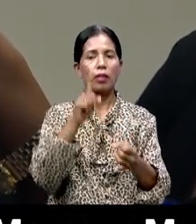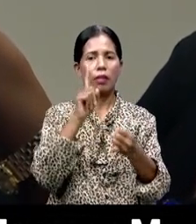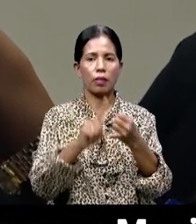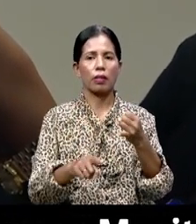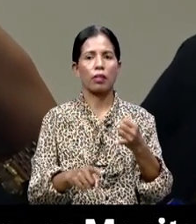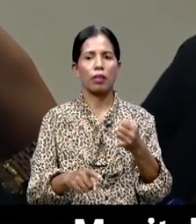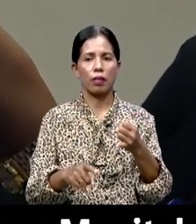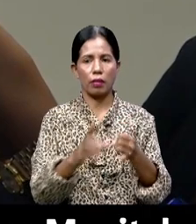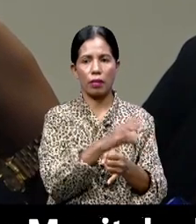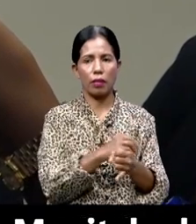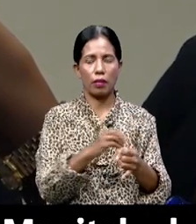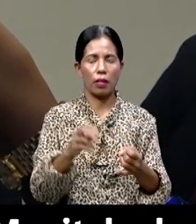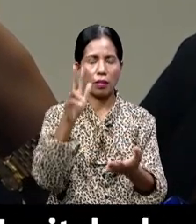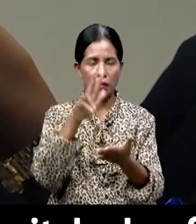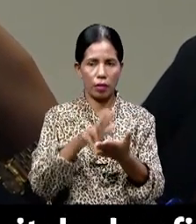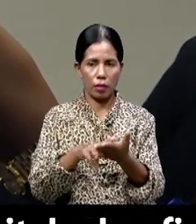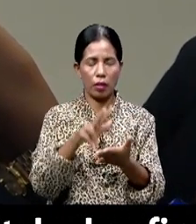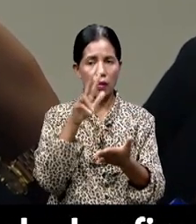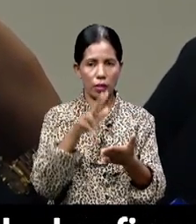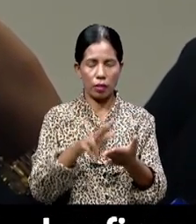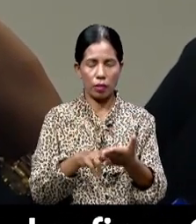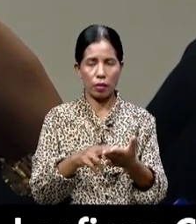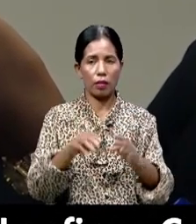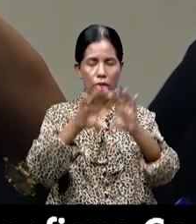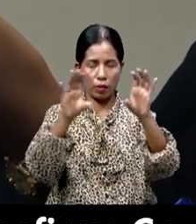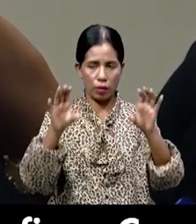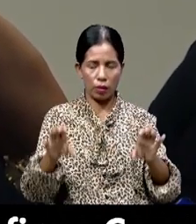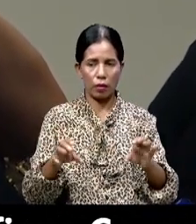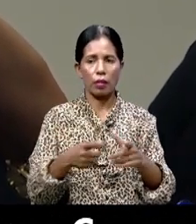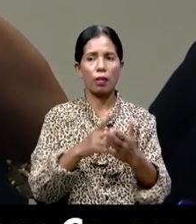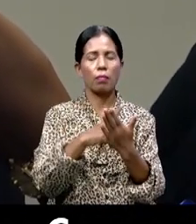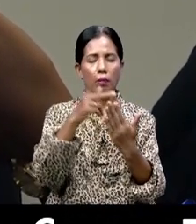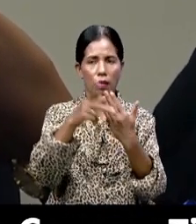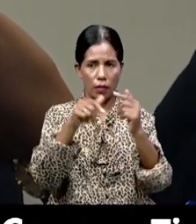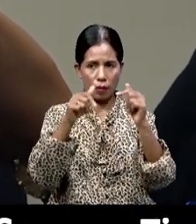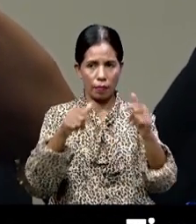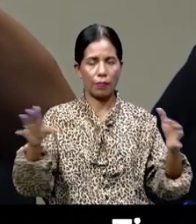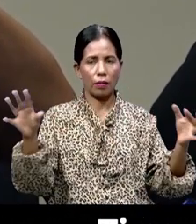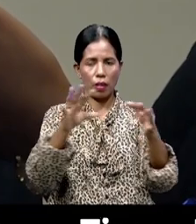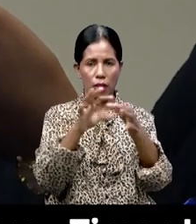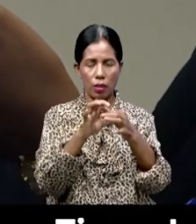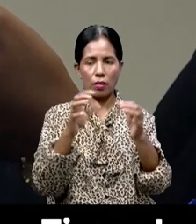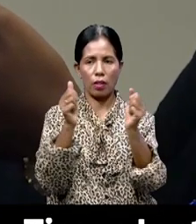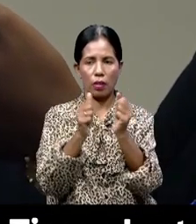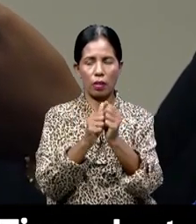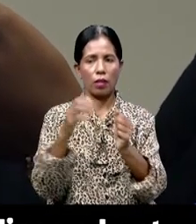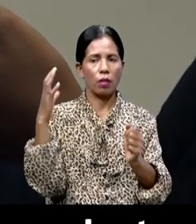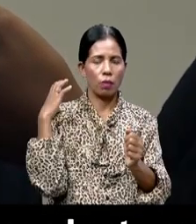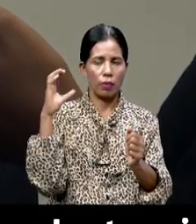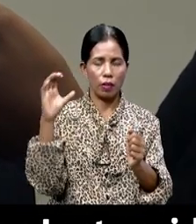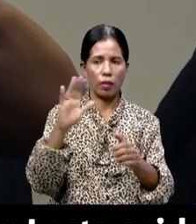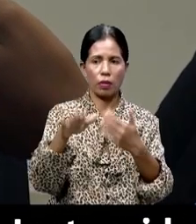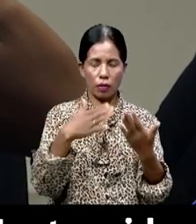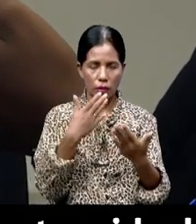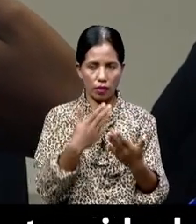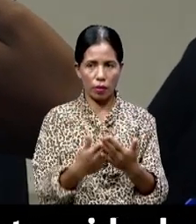maka acreditação programática. Acreditação programática era né, maka ligado ao competência e a qualificação de